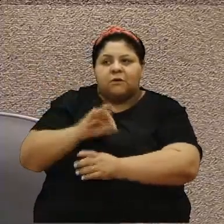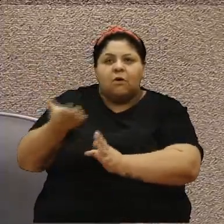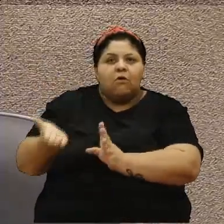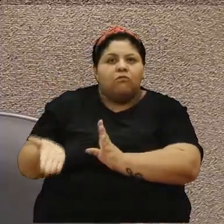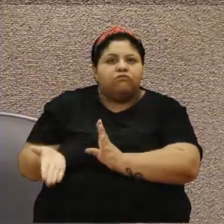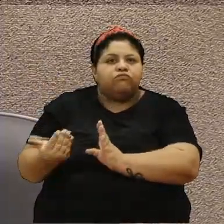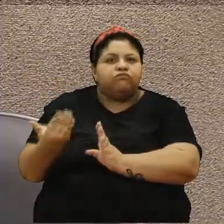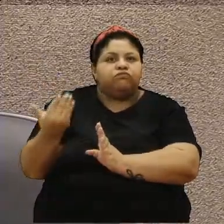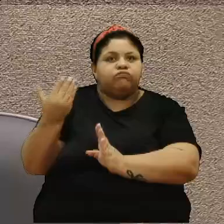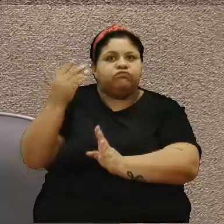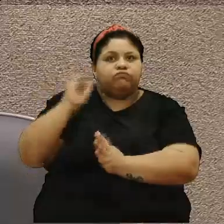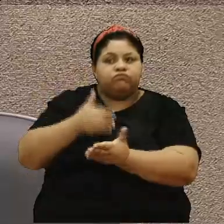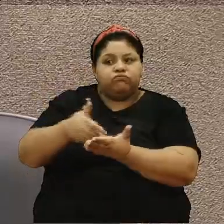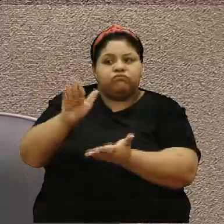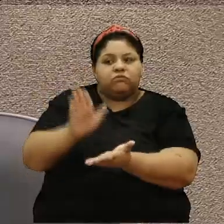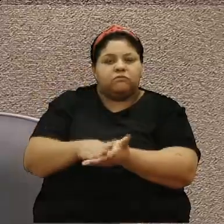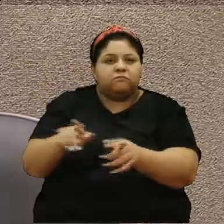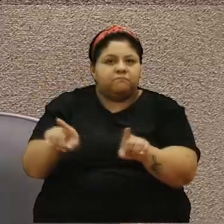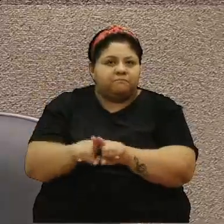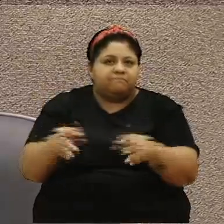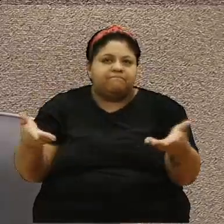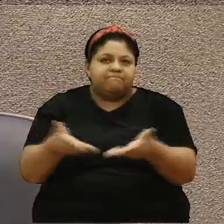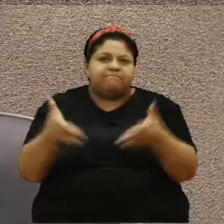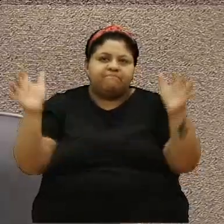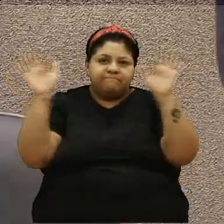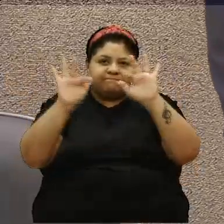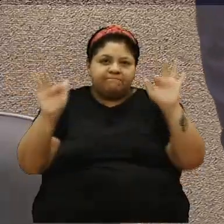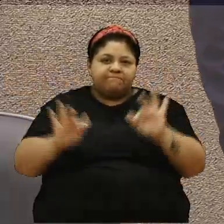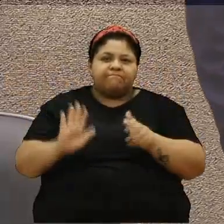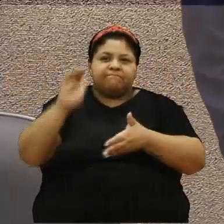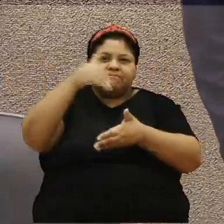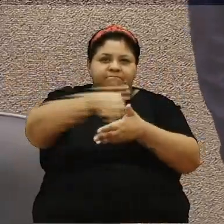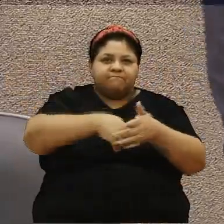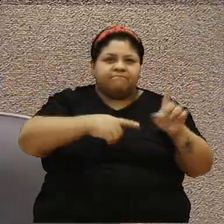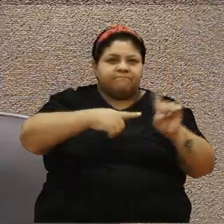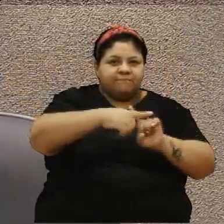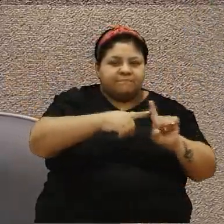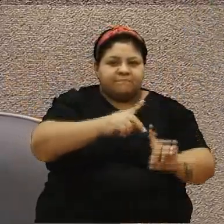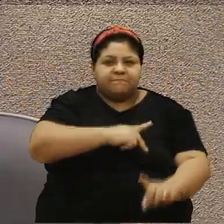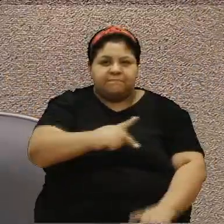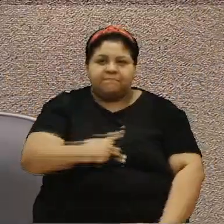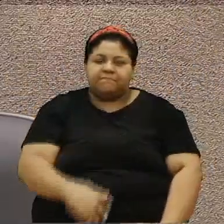e das multas. Então, fico muito feliz e votarei positivo, senhor presidente.